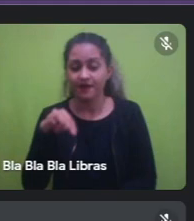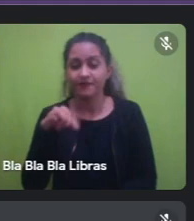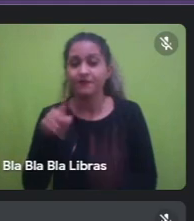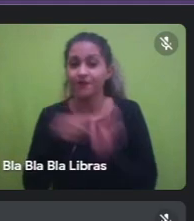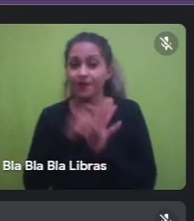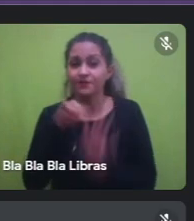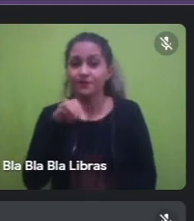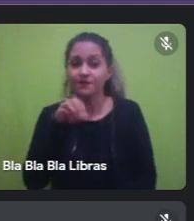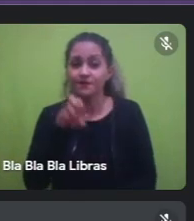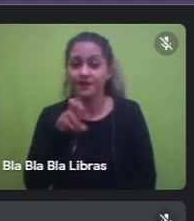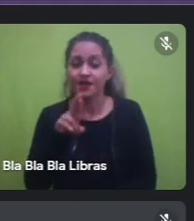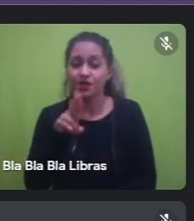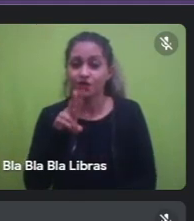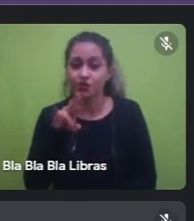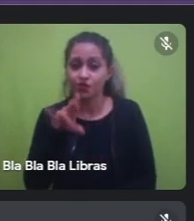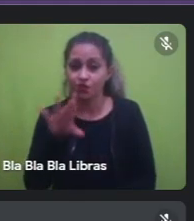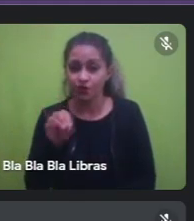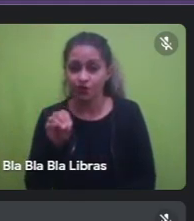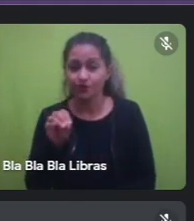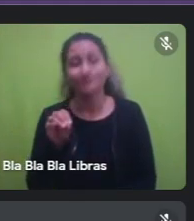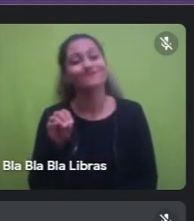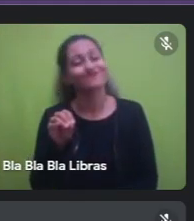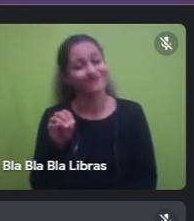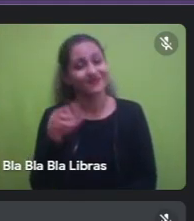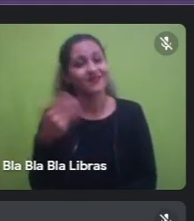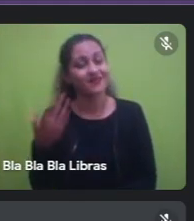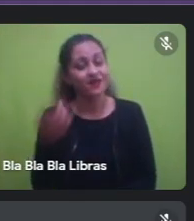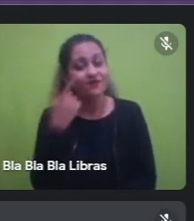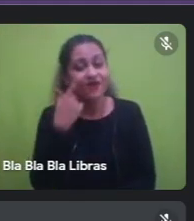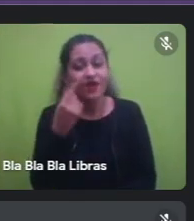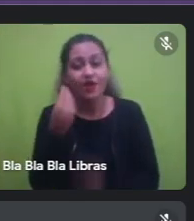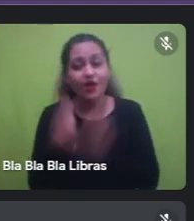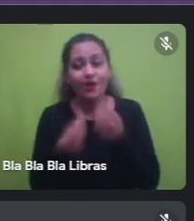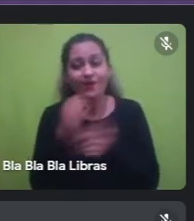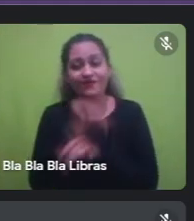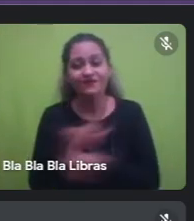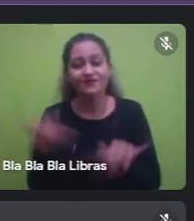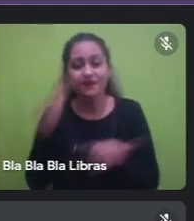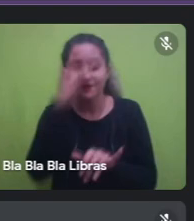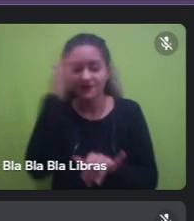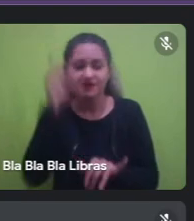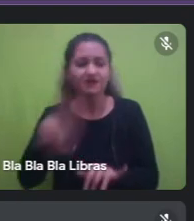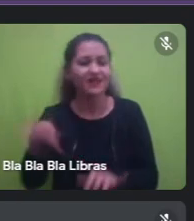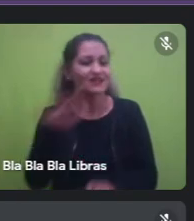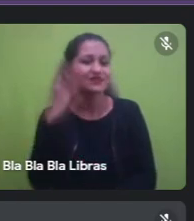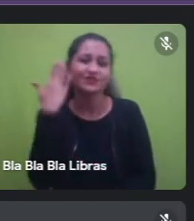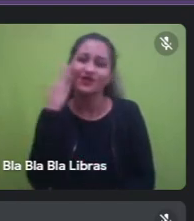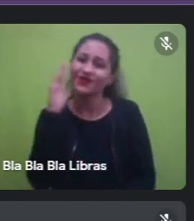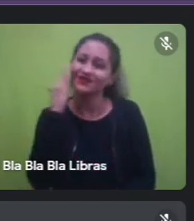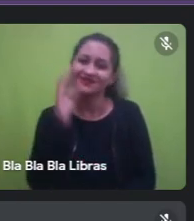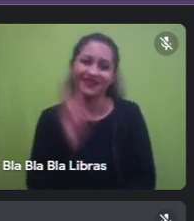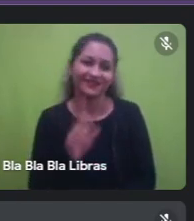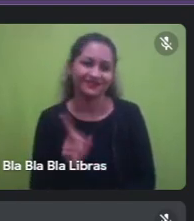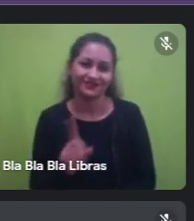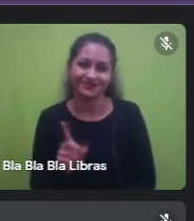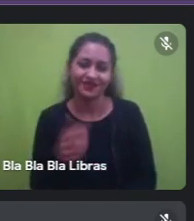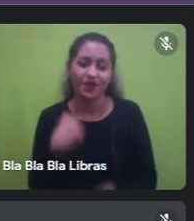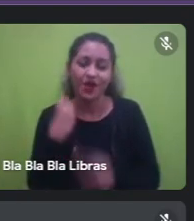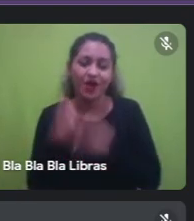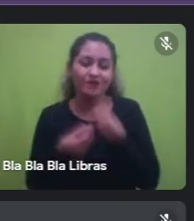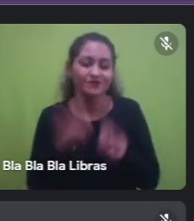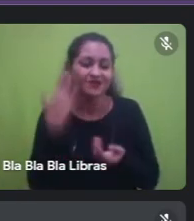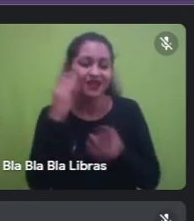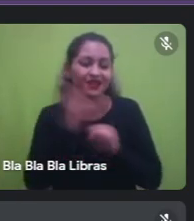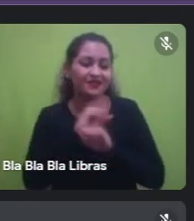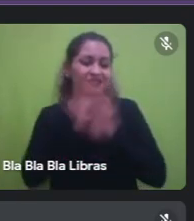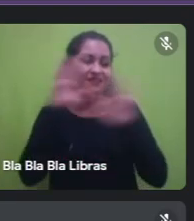Então, quando a gente olha por esse lado aí, para chegar para falar para as pessoas não entendem, elas não vão saber. O que tem